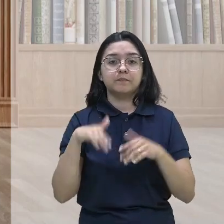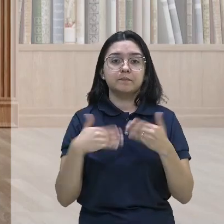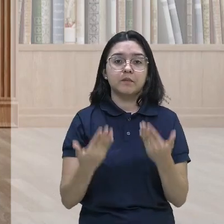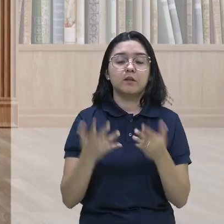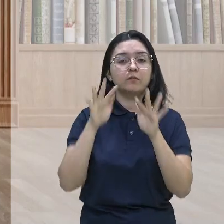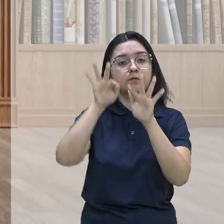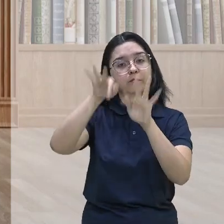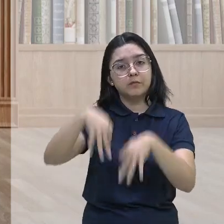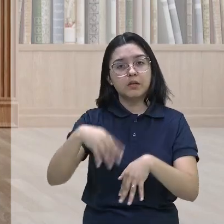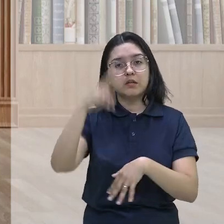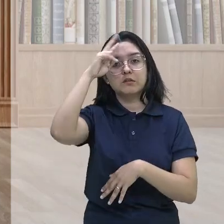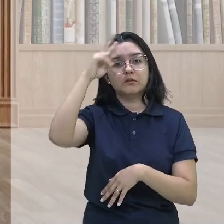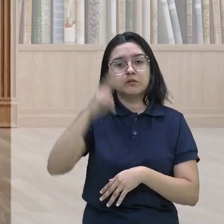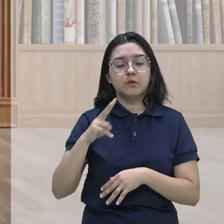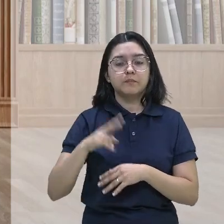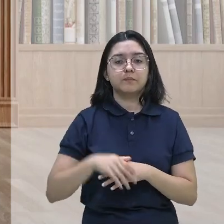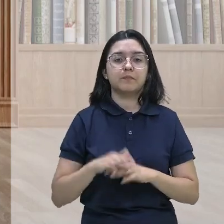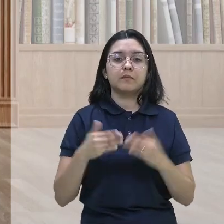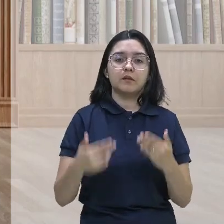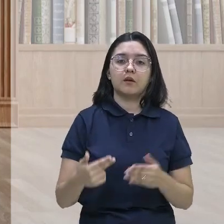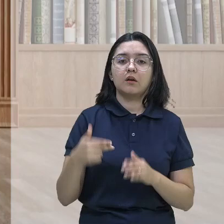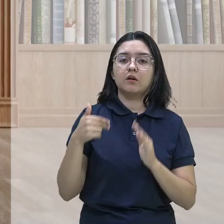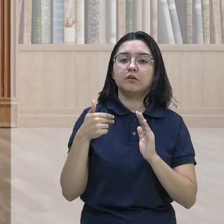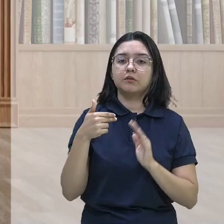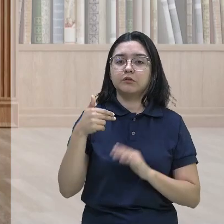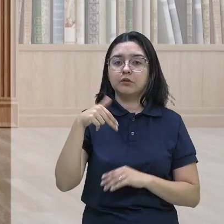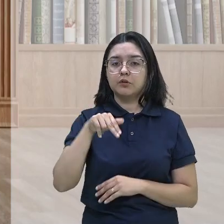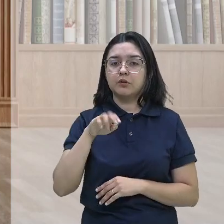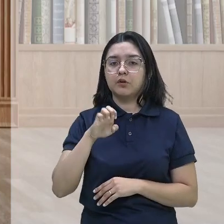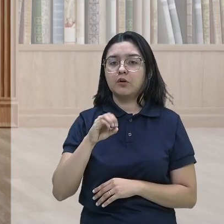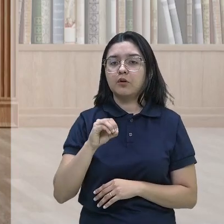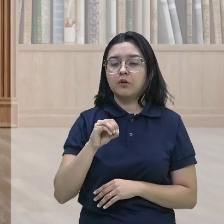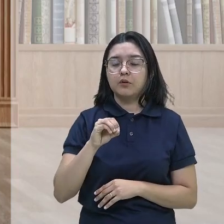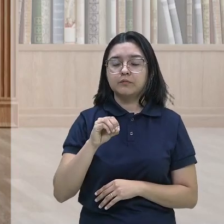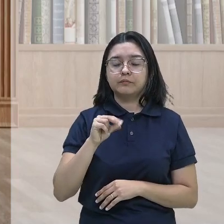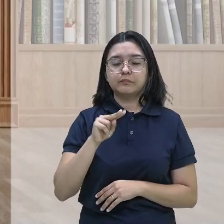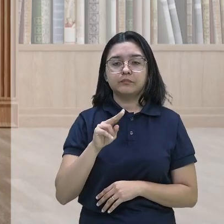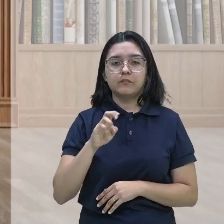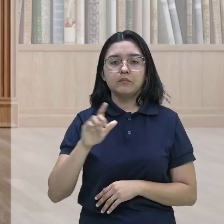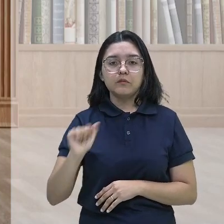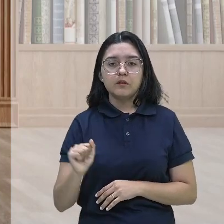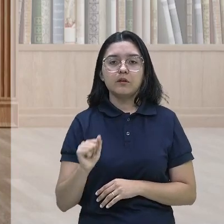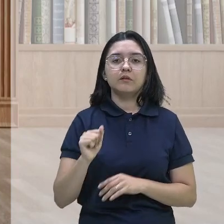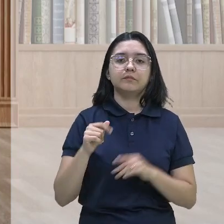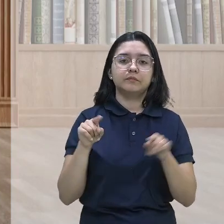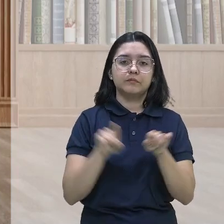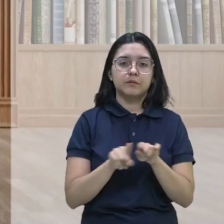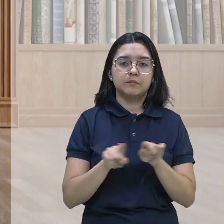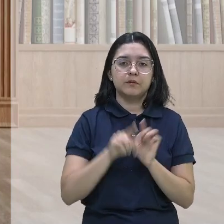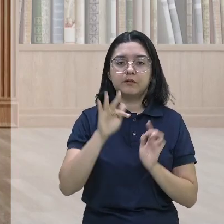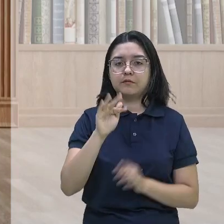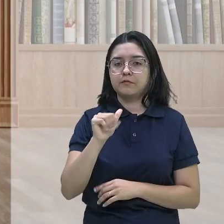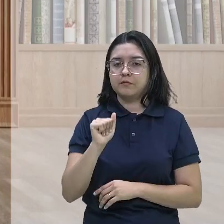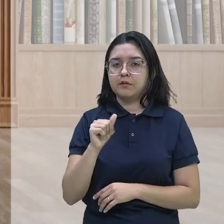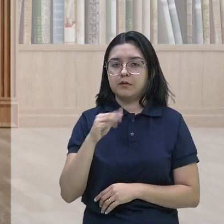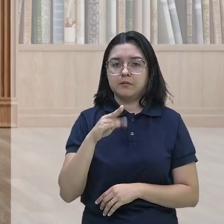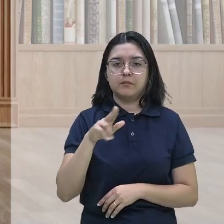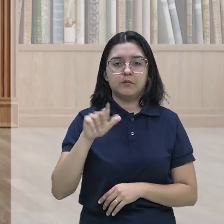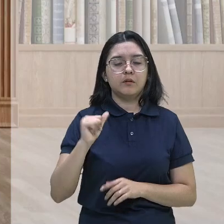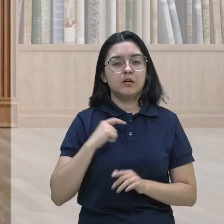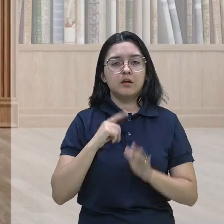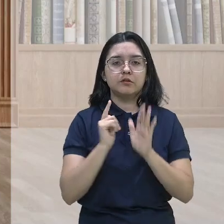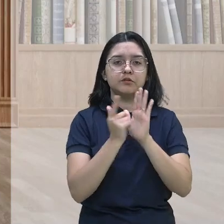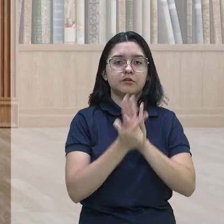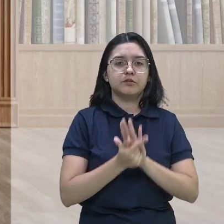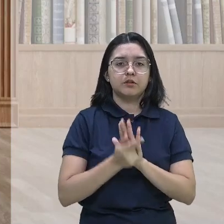a história finaliza. Novelas, fábulas são exemplos de textos narrativos, gêneros narrativos que